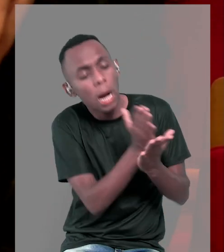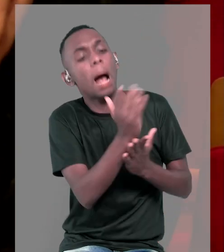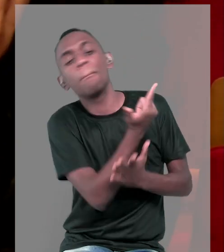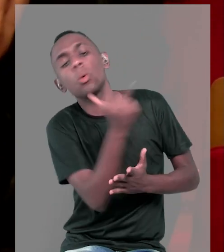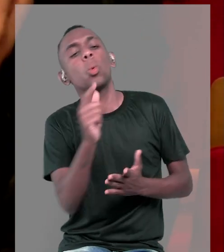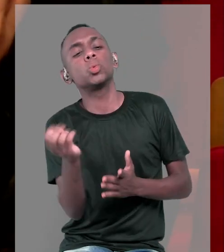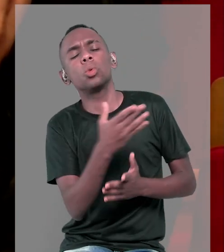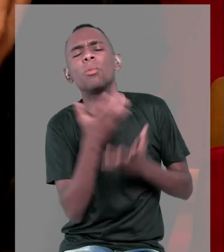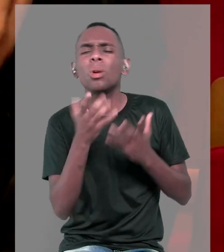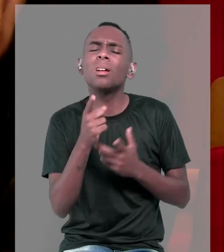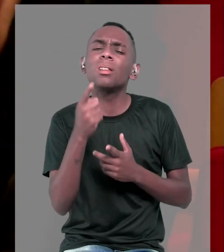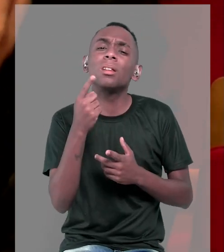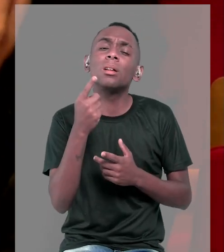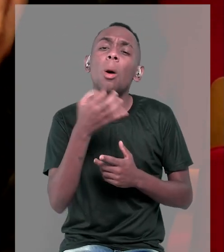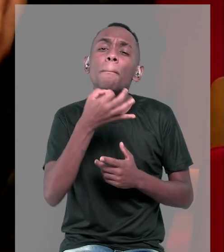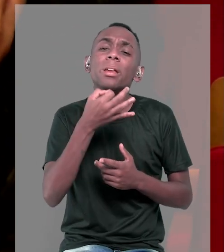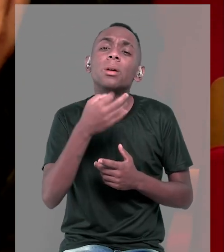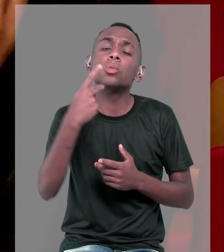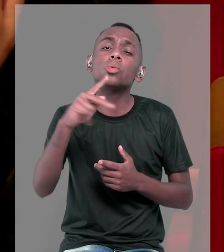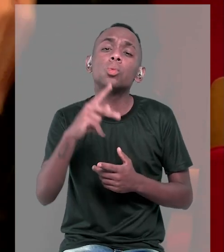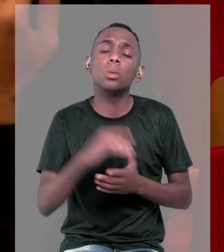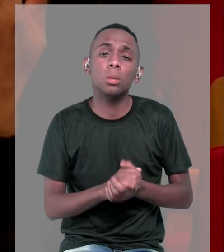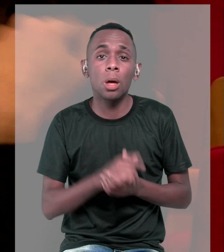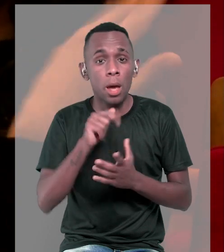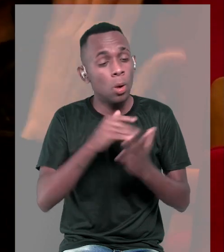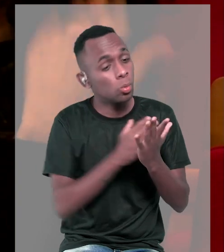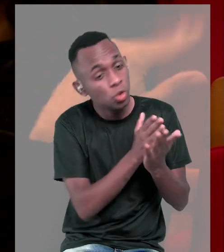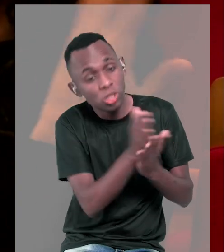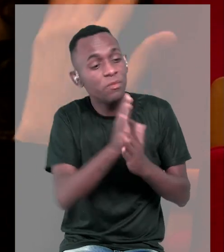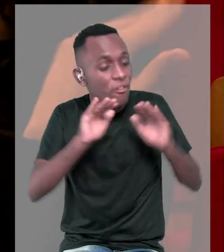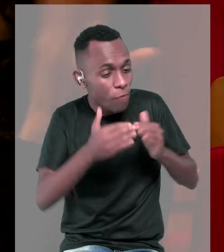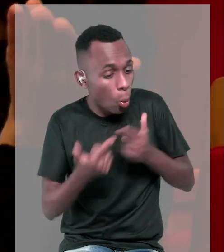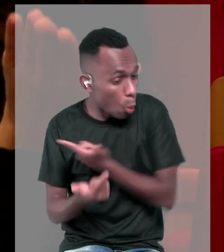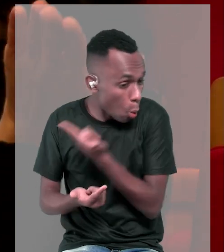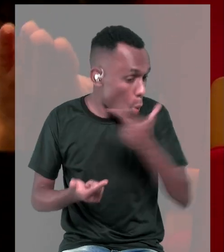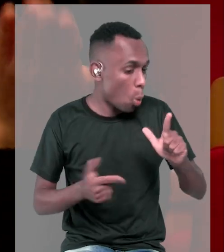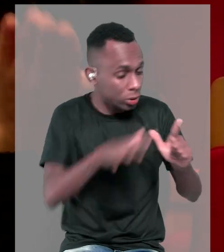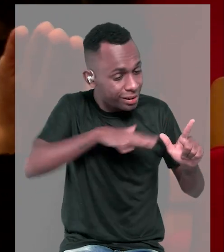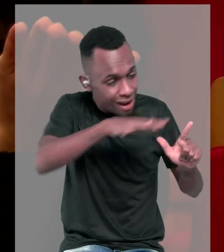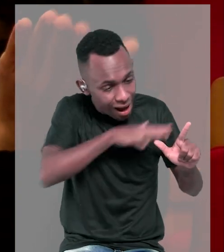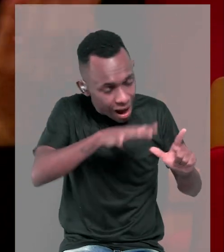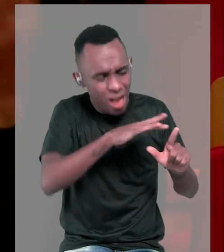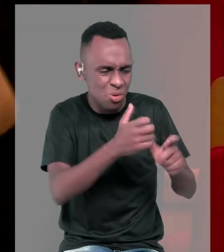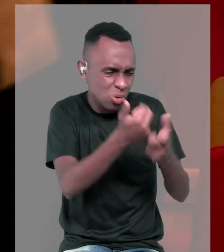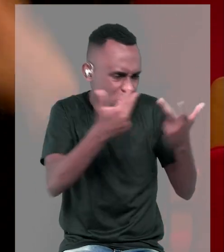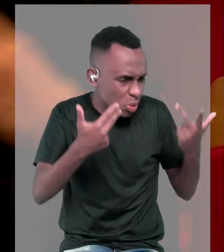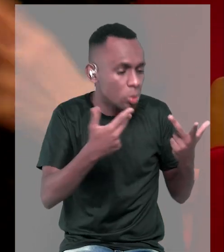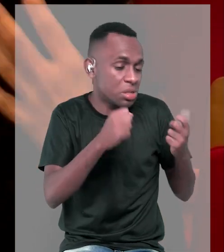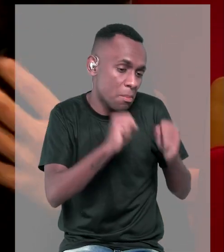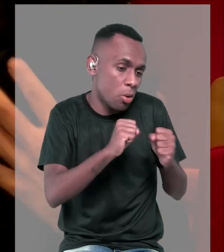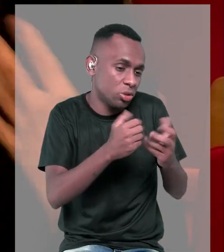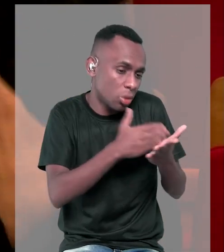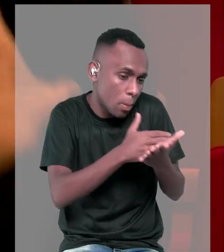sua opinião sobre isso. É um desvio do nosso olhar para outras coisas que possam estar vindo, né? Ou tem